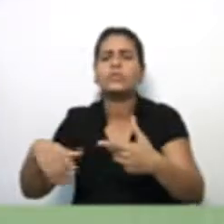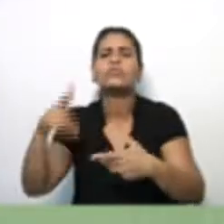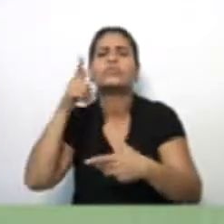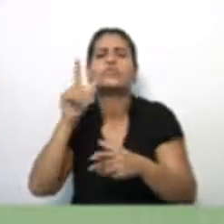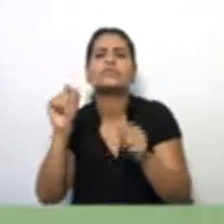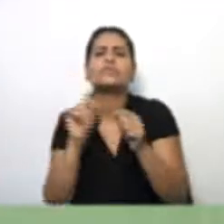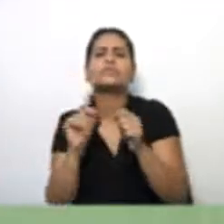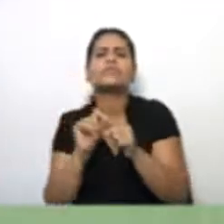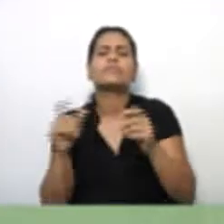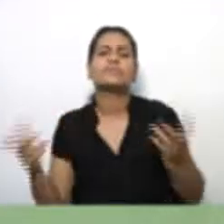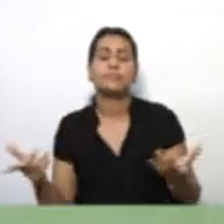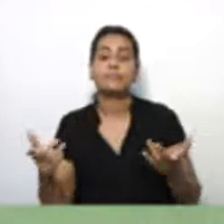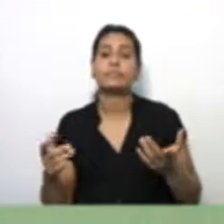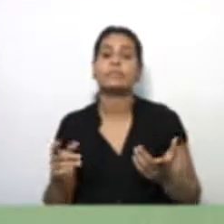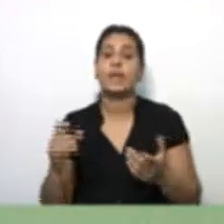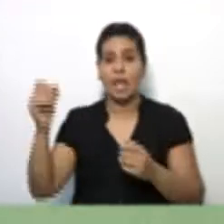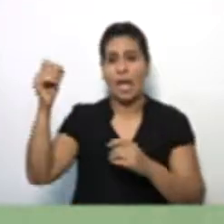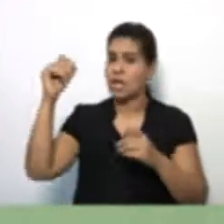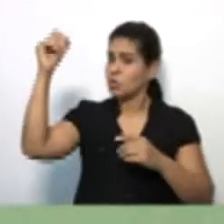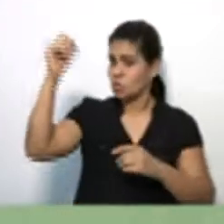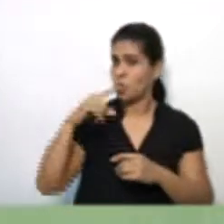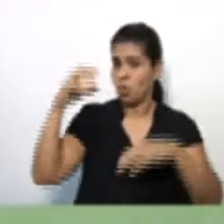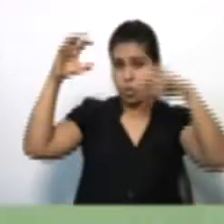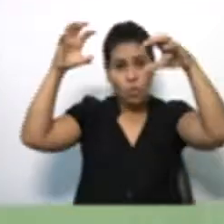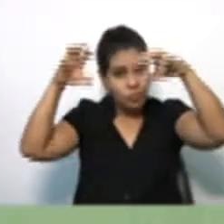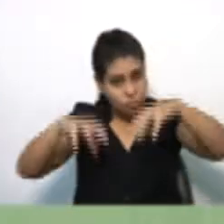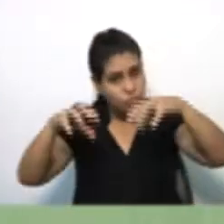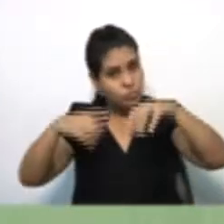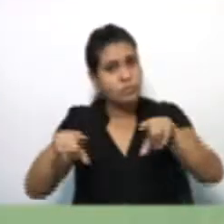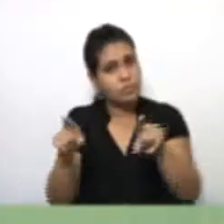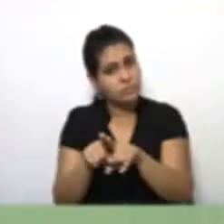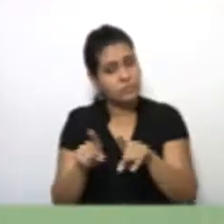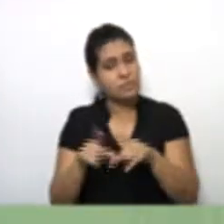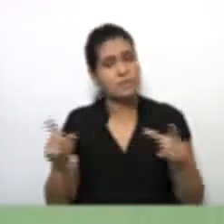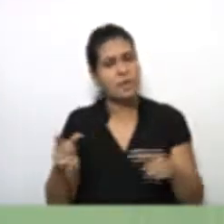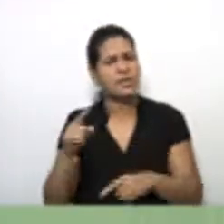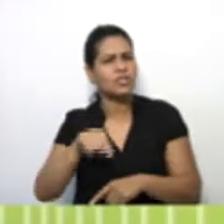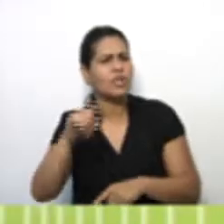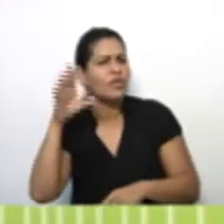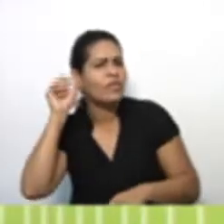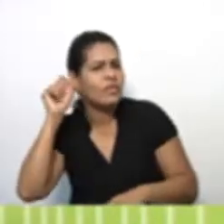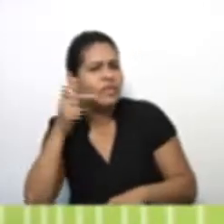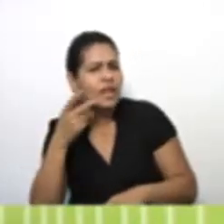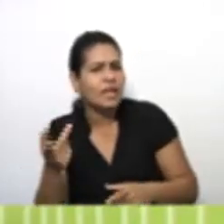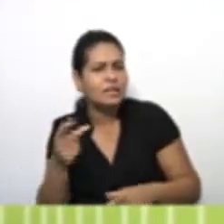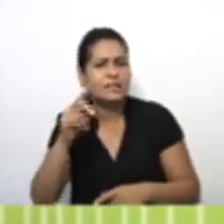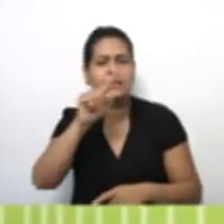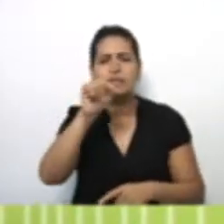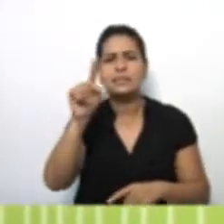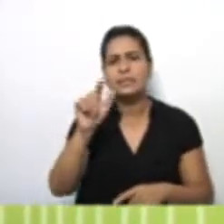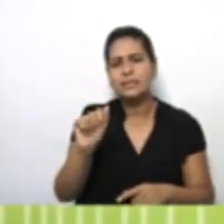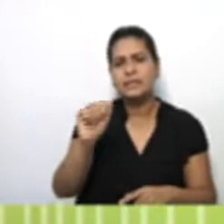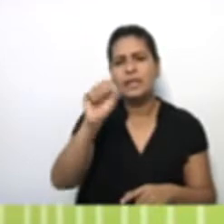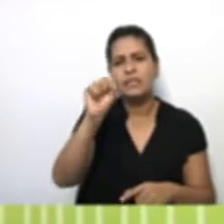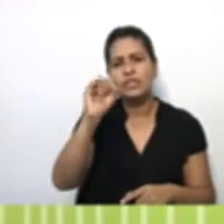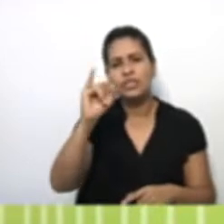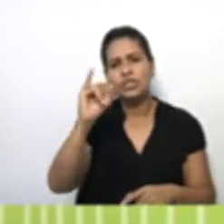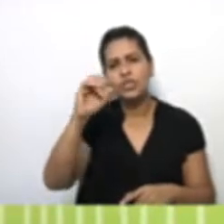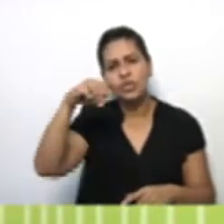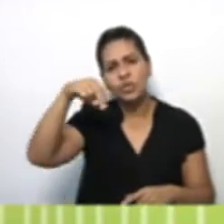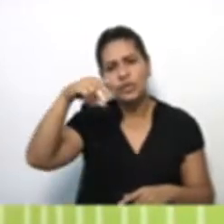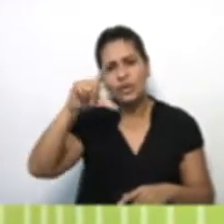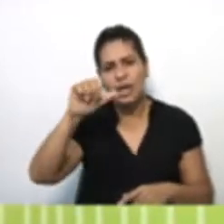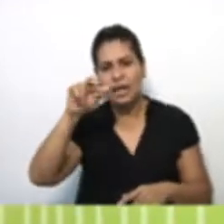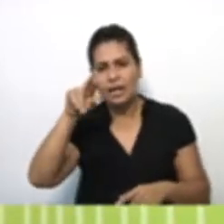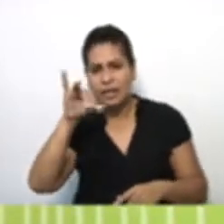recursos. É claro que tem a ver com sol e chuva. Veja bem, meu querido, você já ouviu falar em sazonalidade? Se você não ouviu, você com